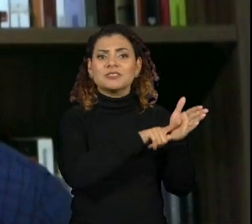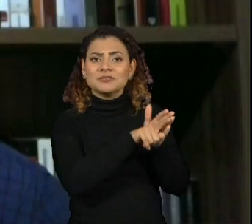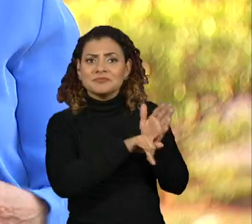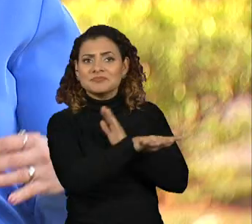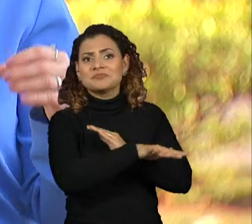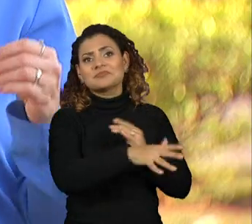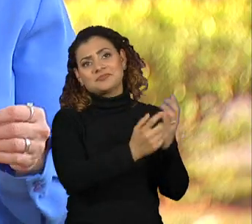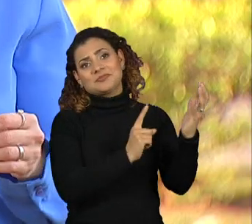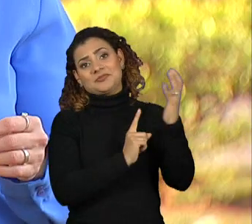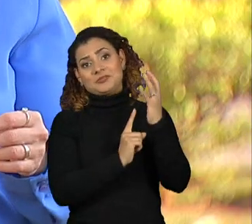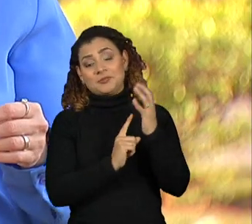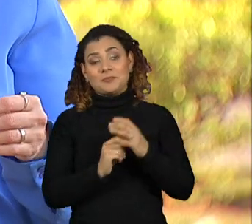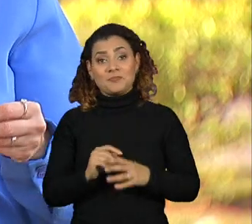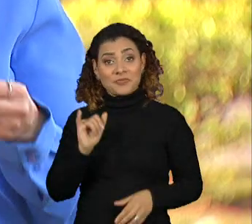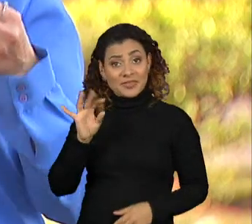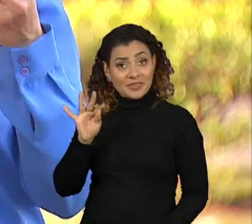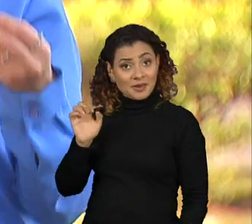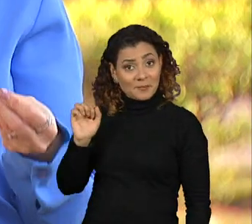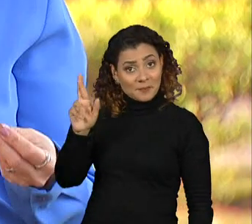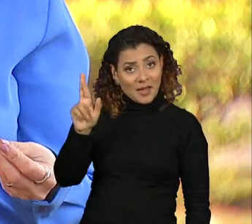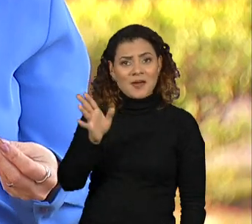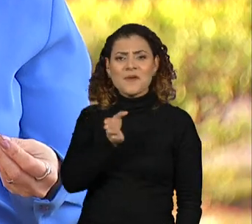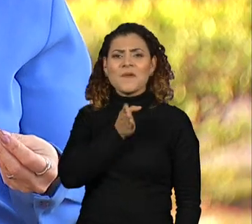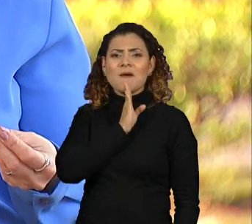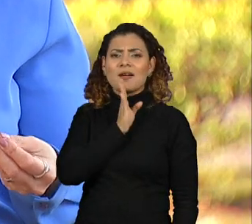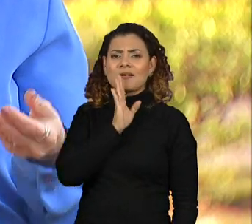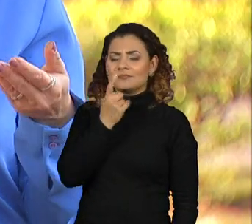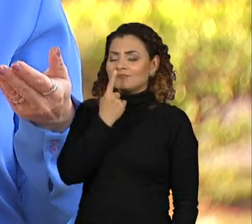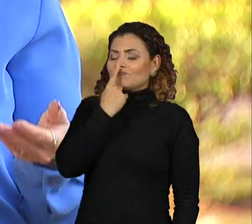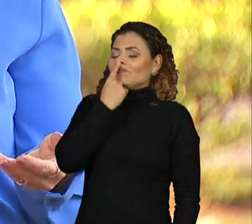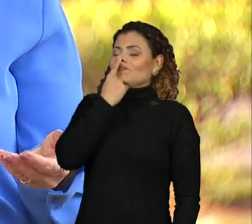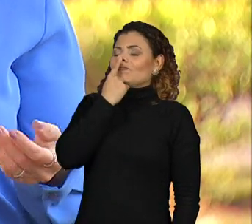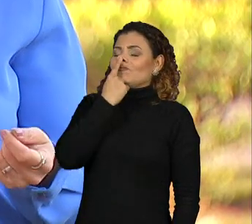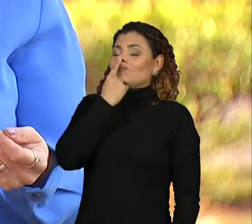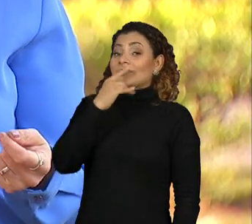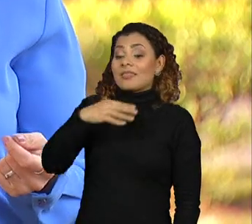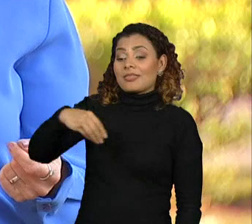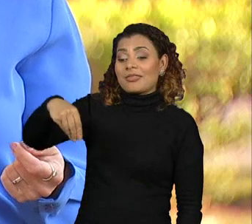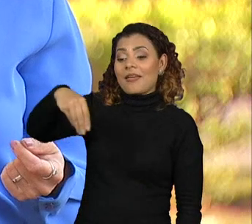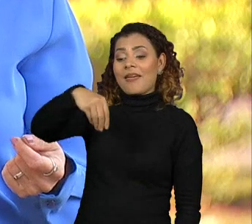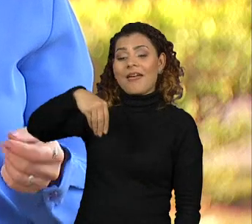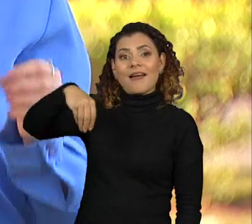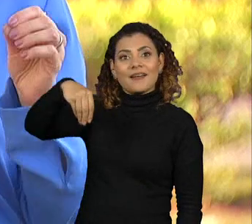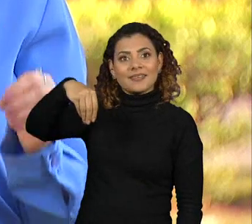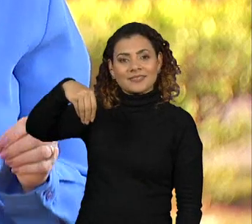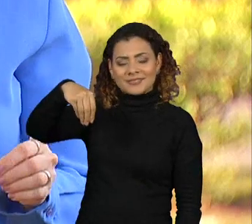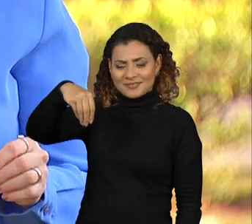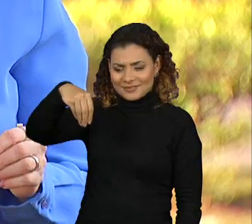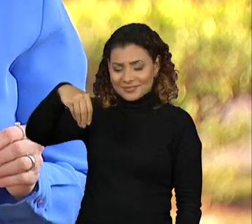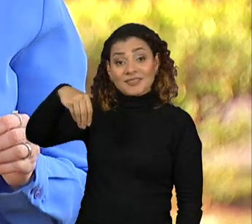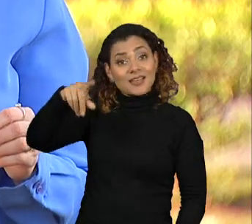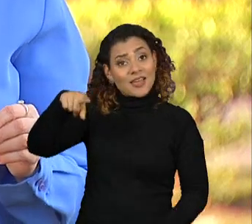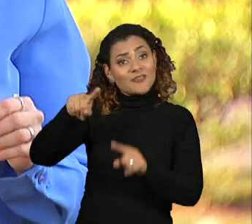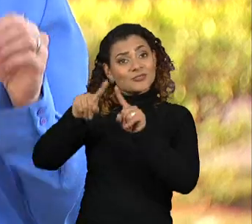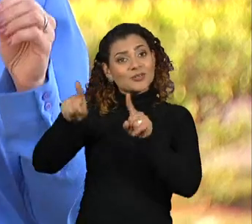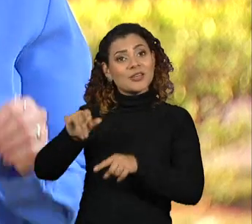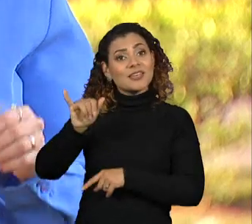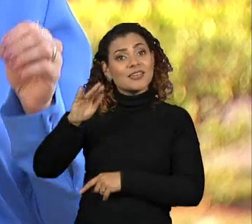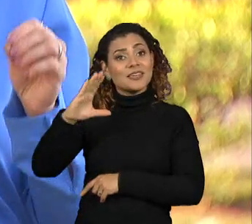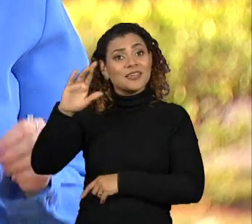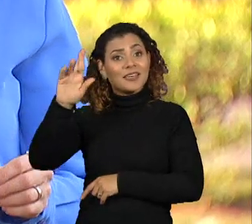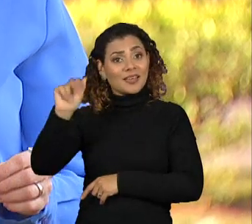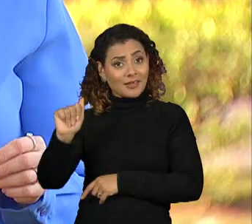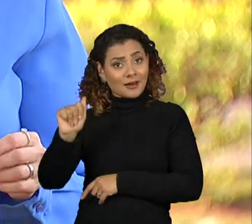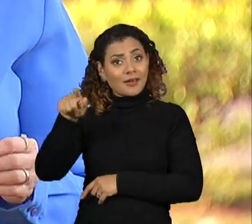sociais. Itamar Vieira Júnior conhece intimamente a terra que retrata em suas obras. É funcionário do INCRA, o